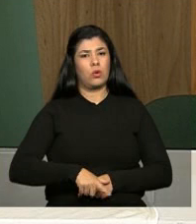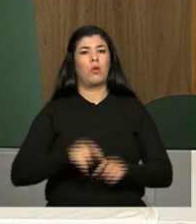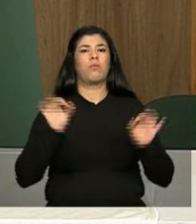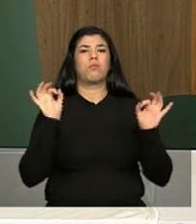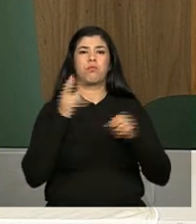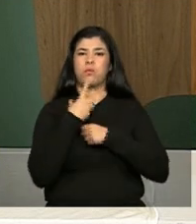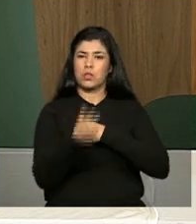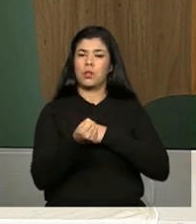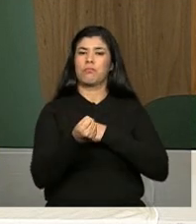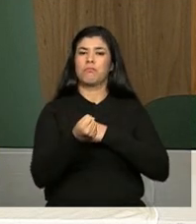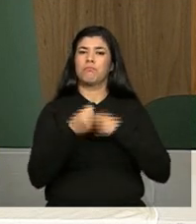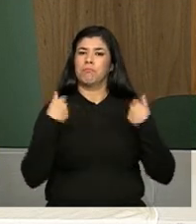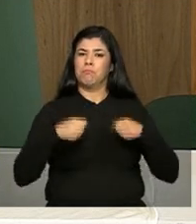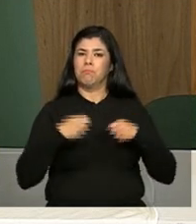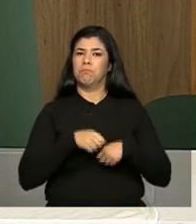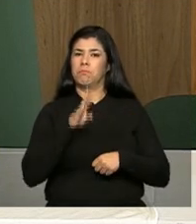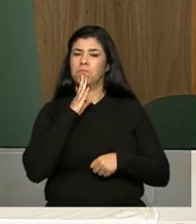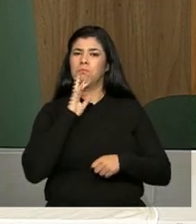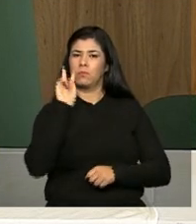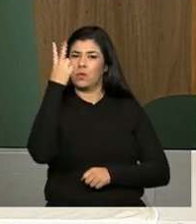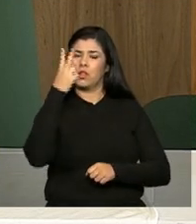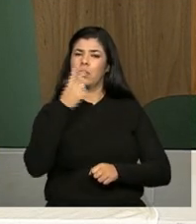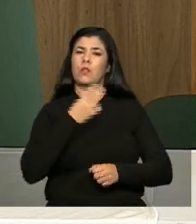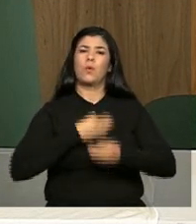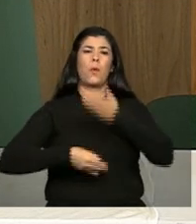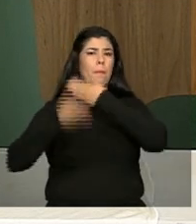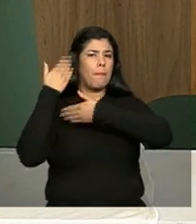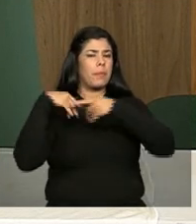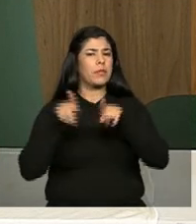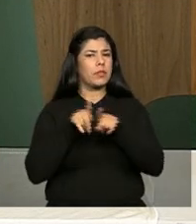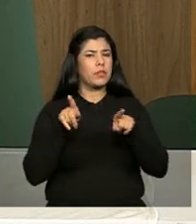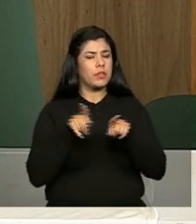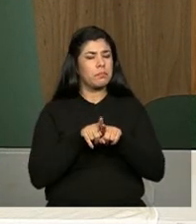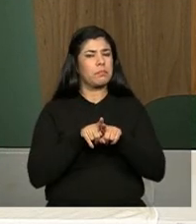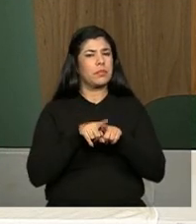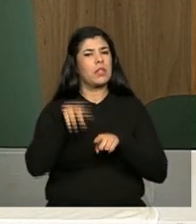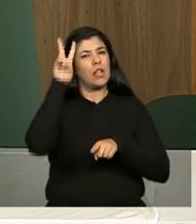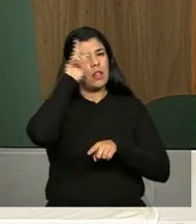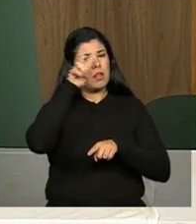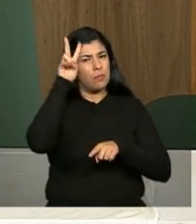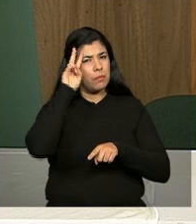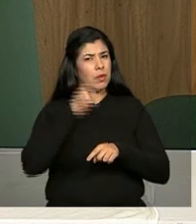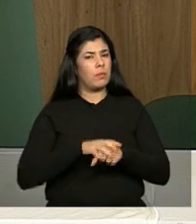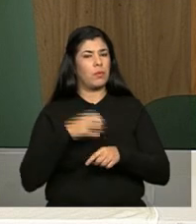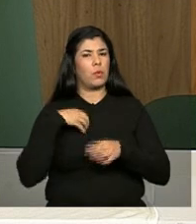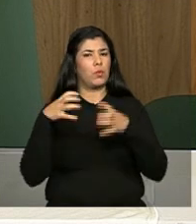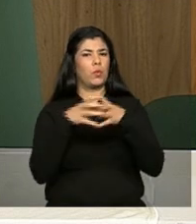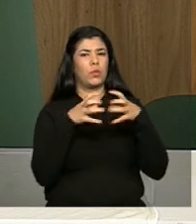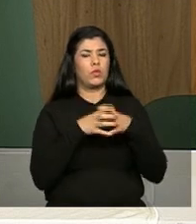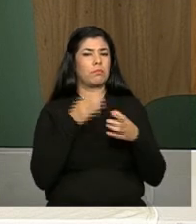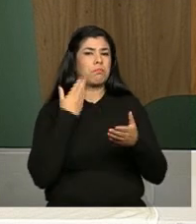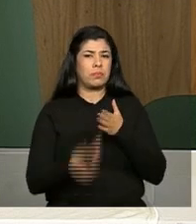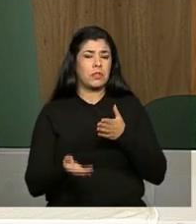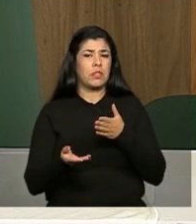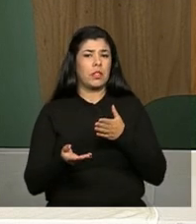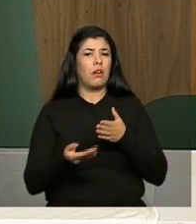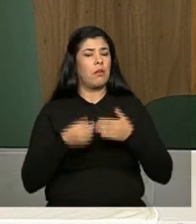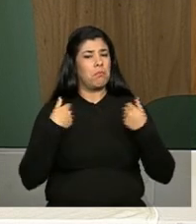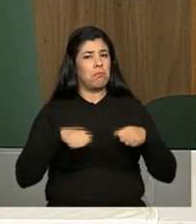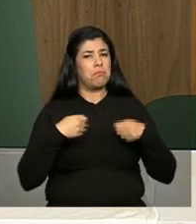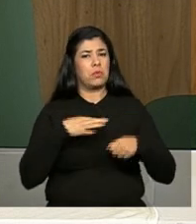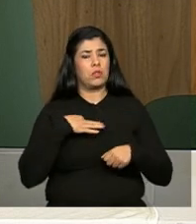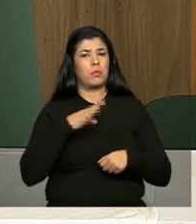reconhecido Assim como nós perdemos no passado várias eleições e tivemos que reconhecer o resultado é uma segunda